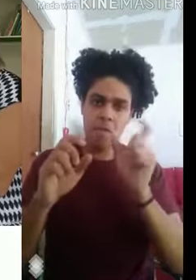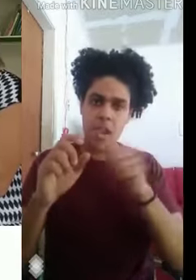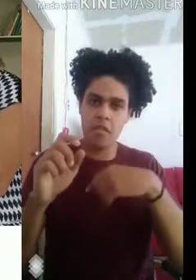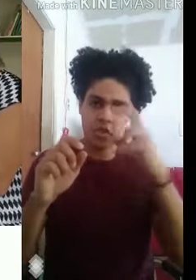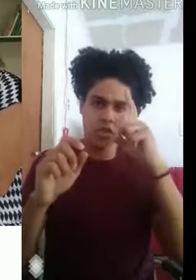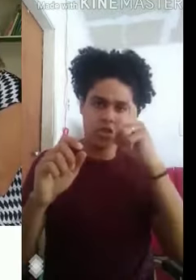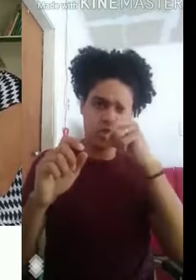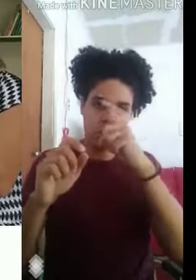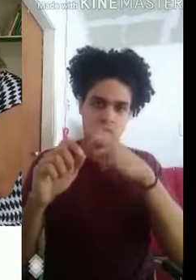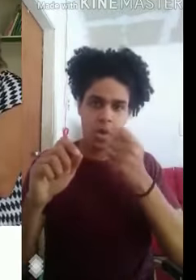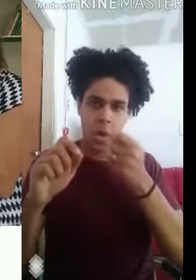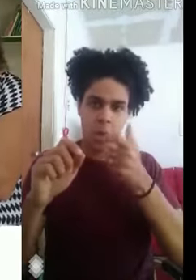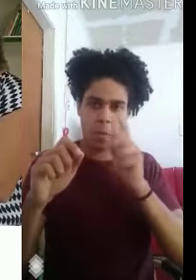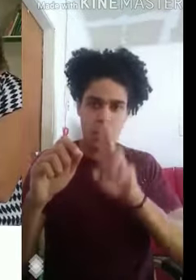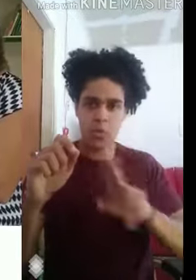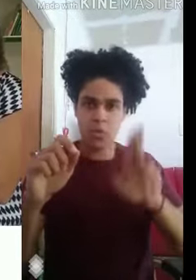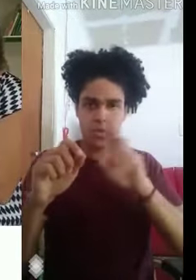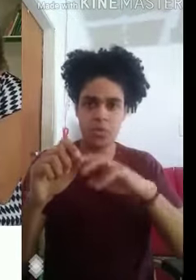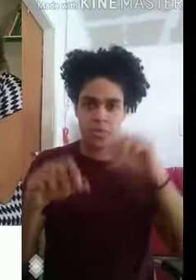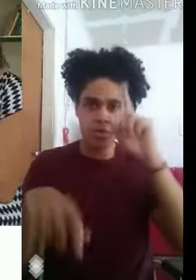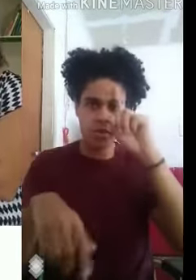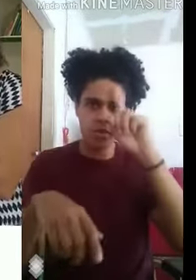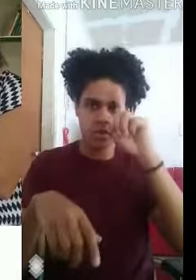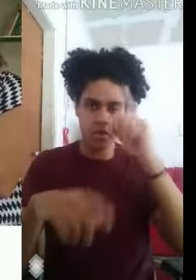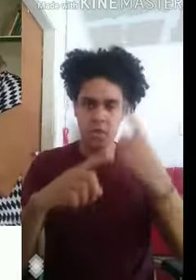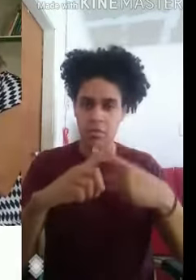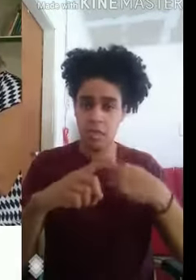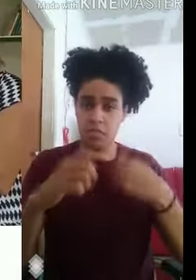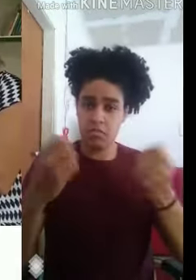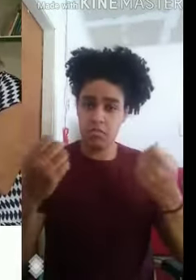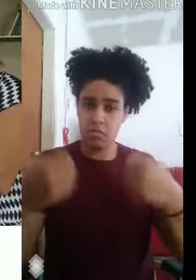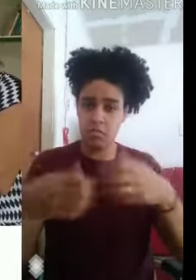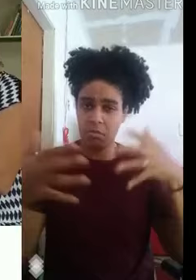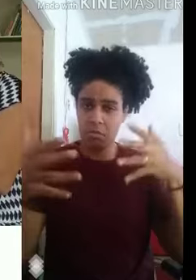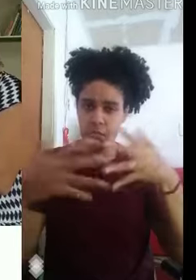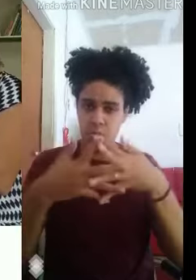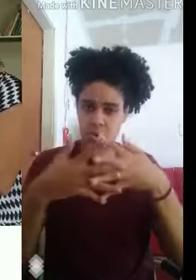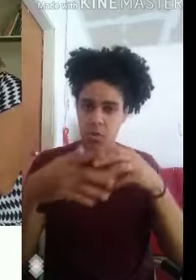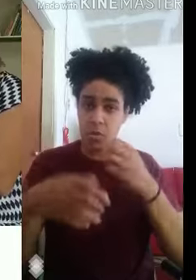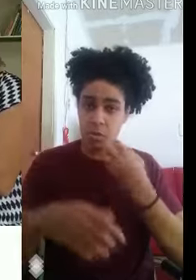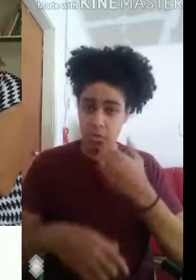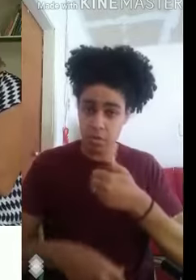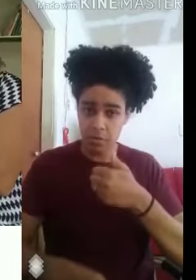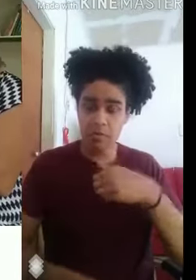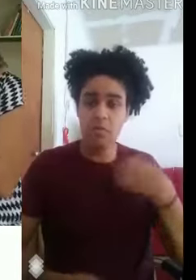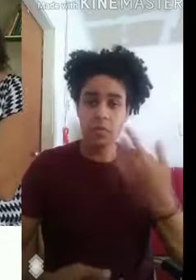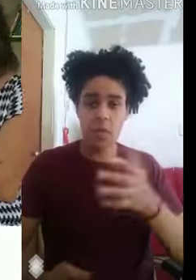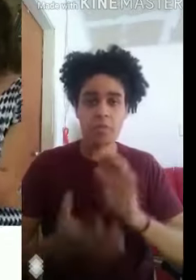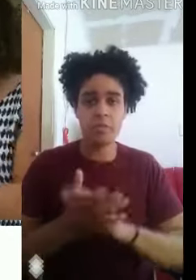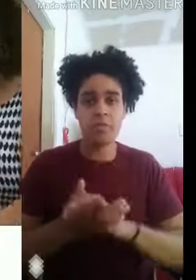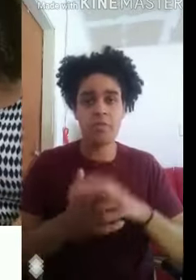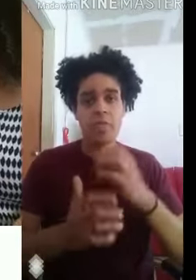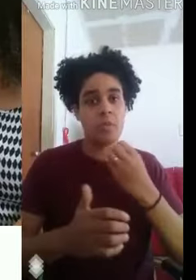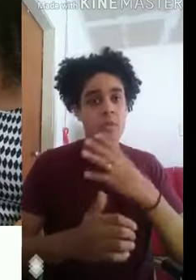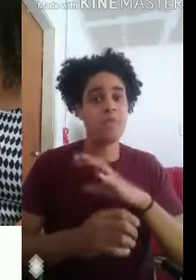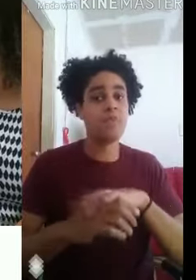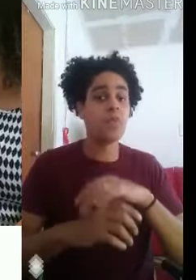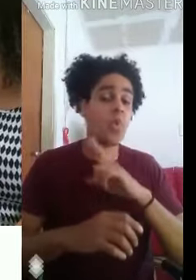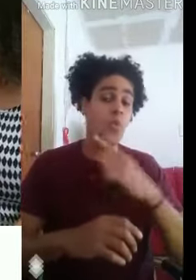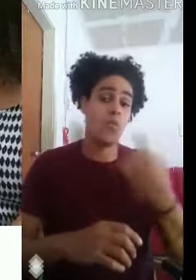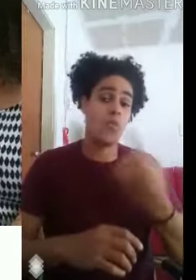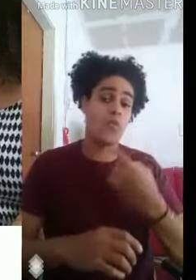difíceis, evitem palavras pouco usuais no dia a dia, porque isso pode acabar atrapalhando. Tudo bem?